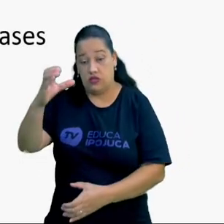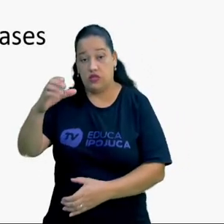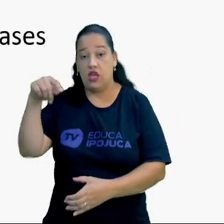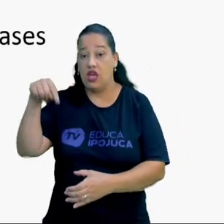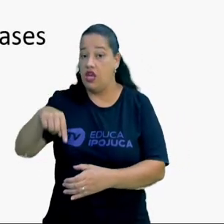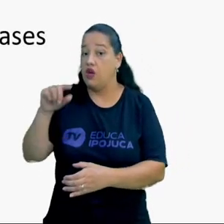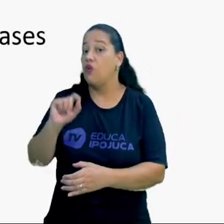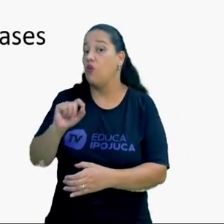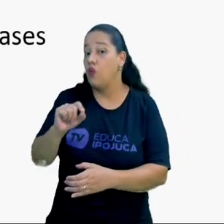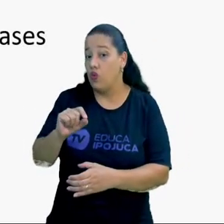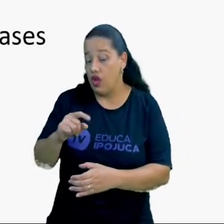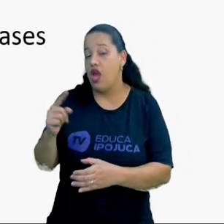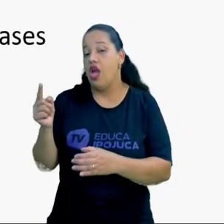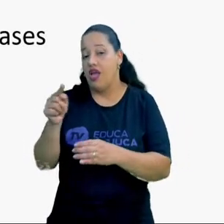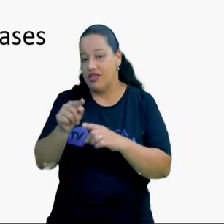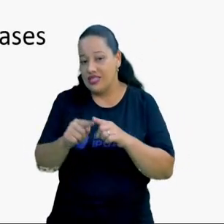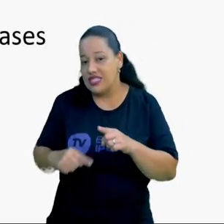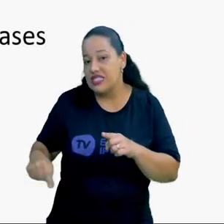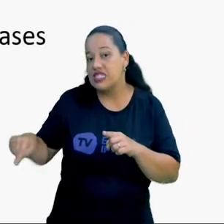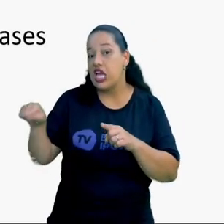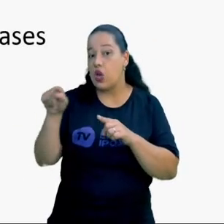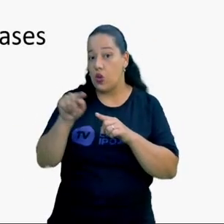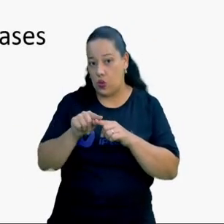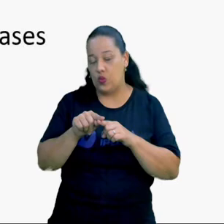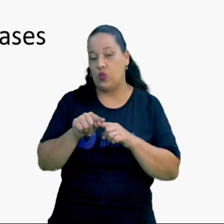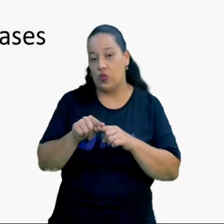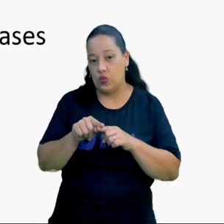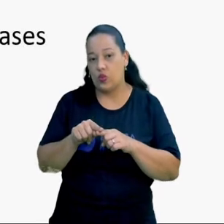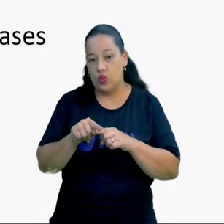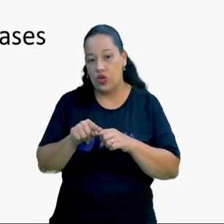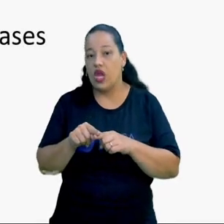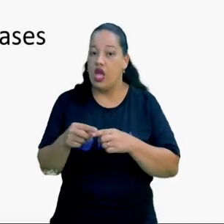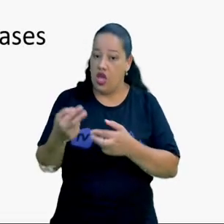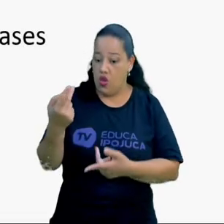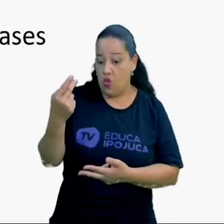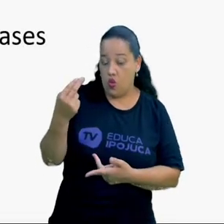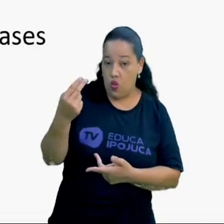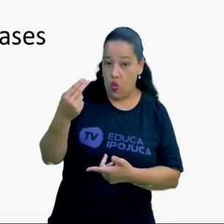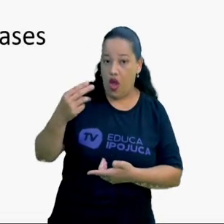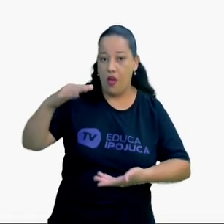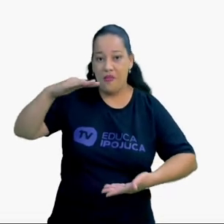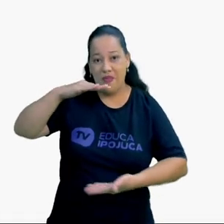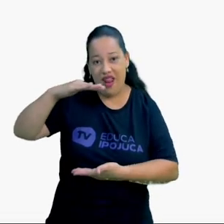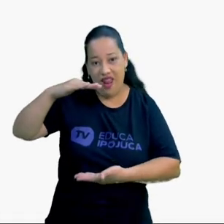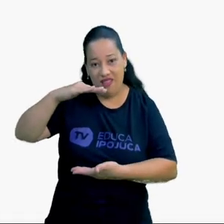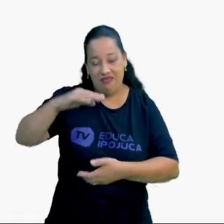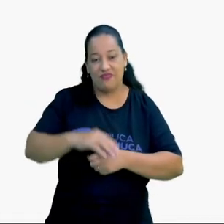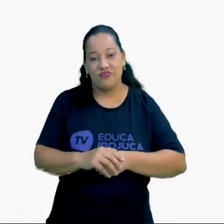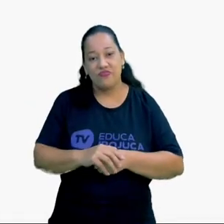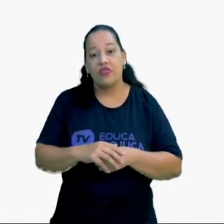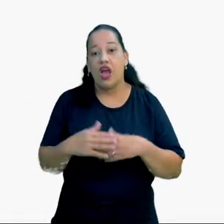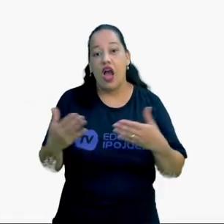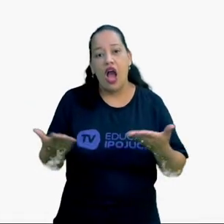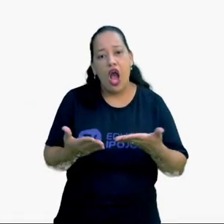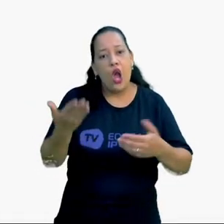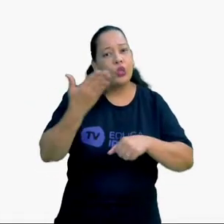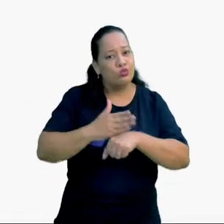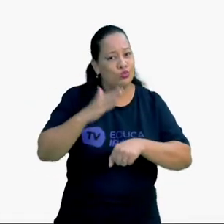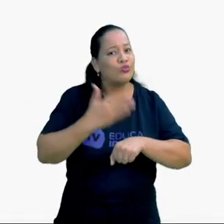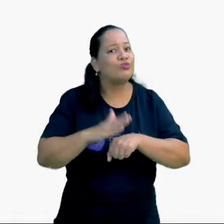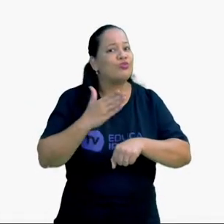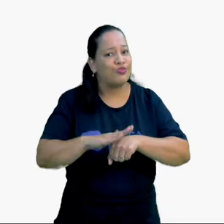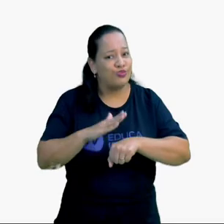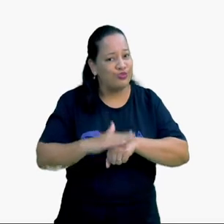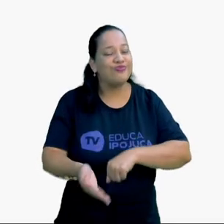com bases circulares, iguais e paralelas. Já notou? Mas agora é hora de praticar